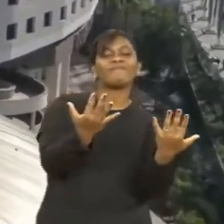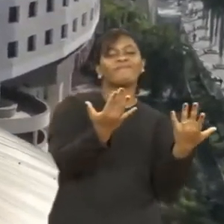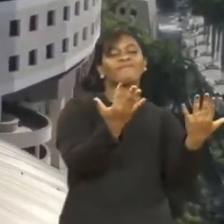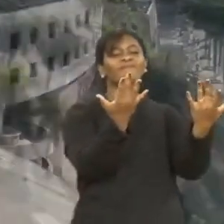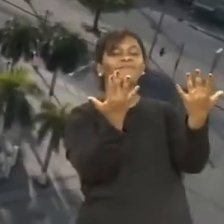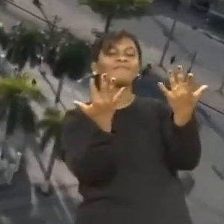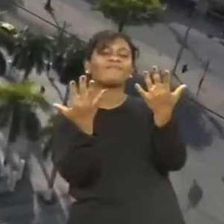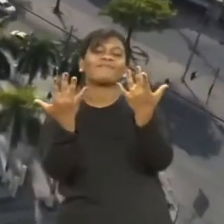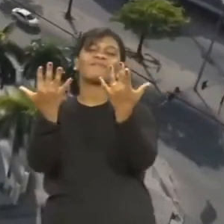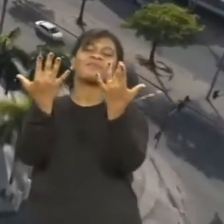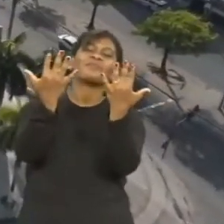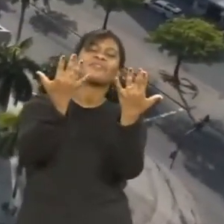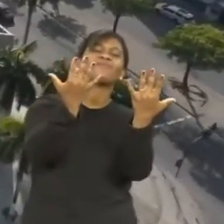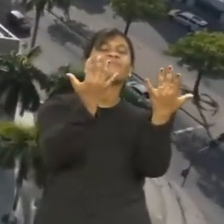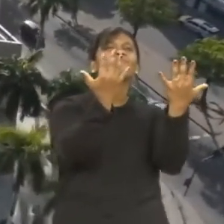subiremos,